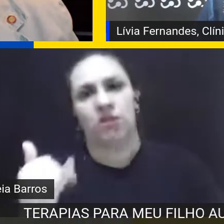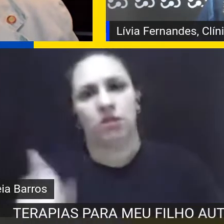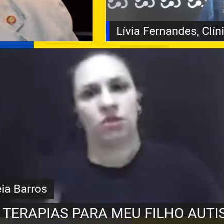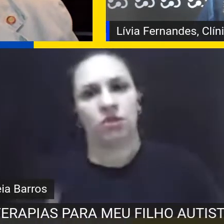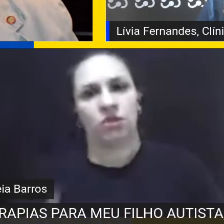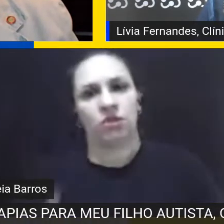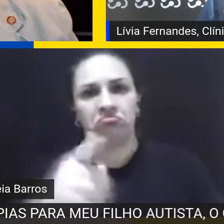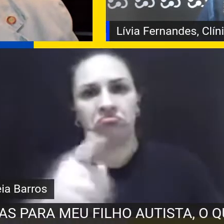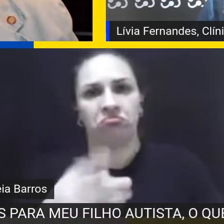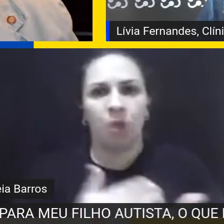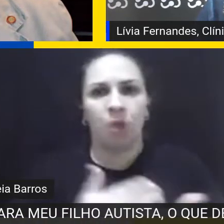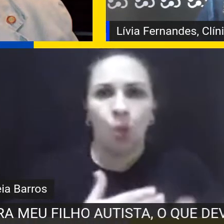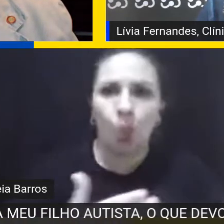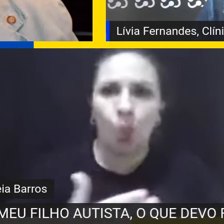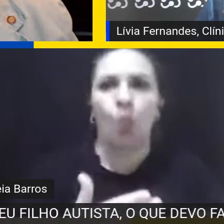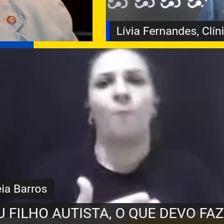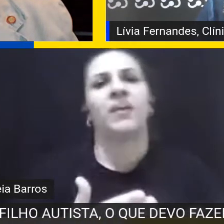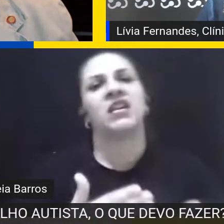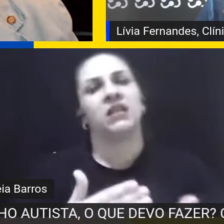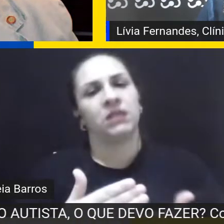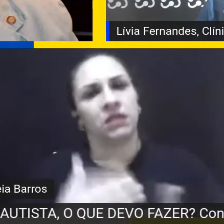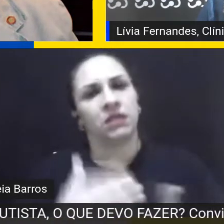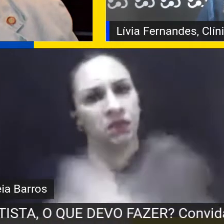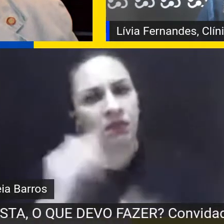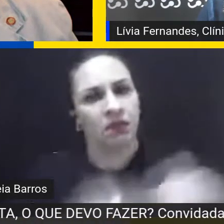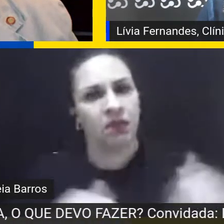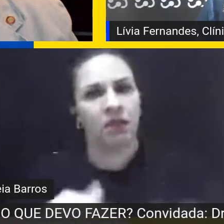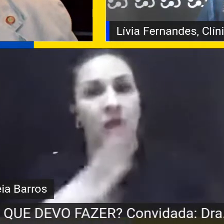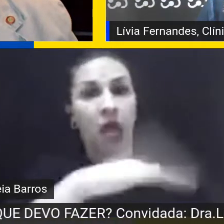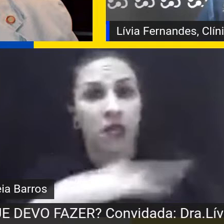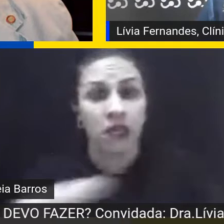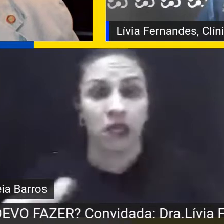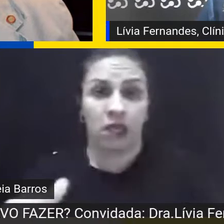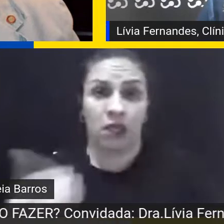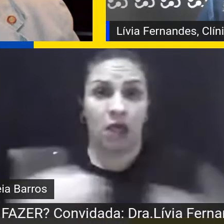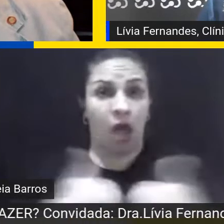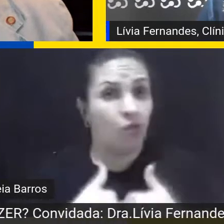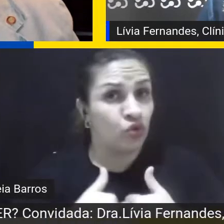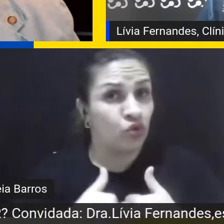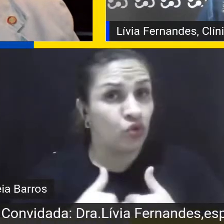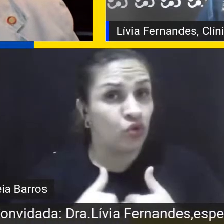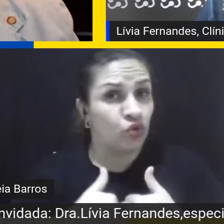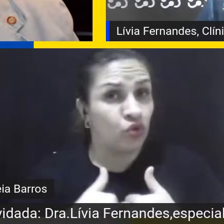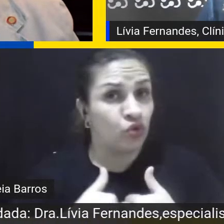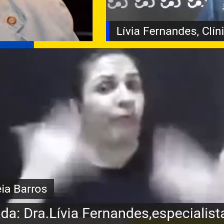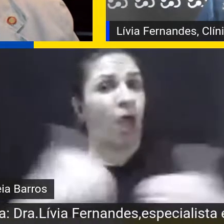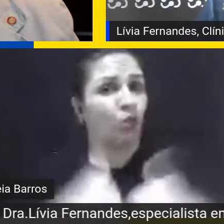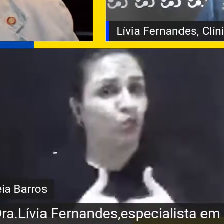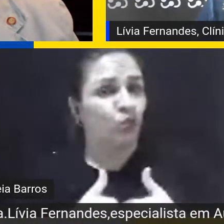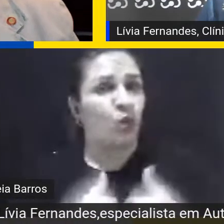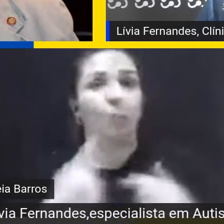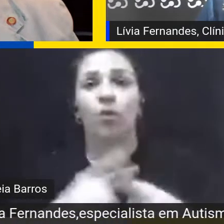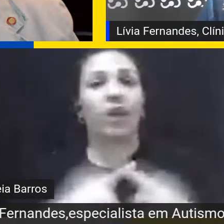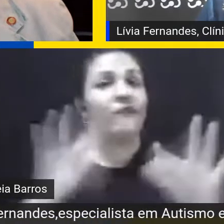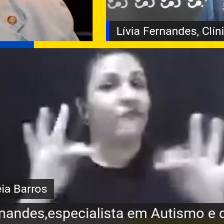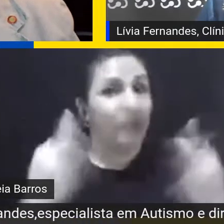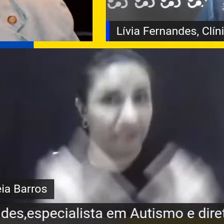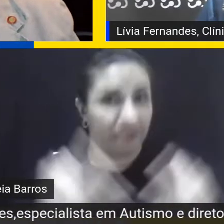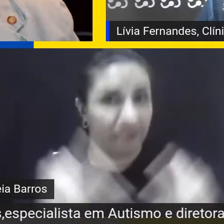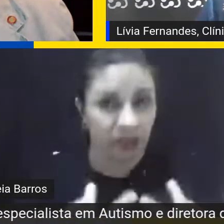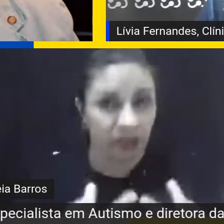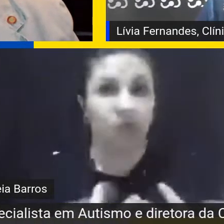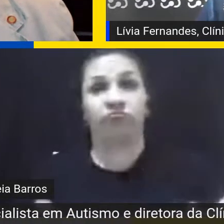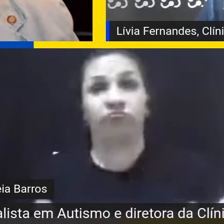iniciarmos o tratamento para uma criança com autismo ou suspeita de autismo? Porque os pais devem ter aí